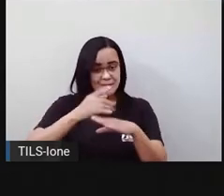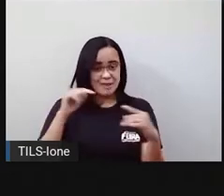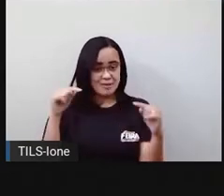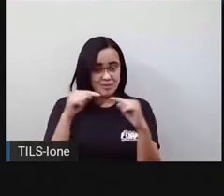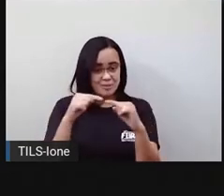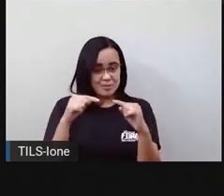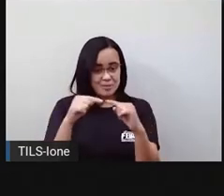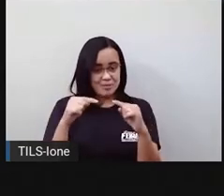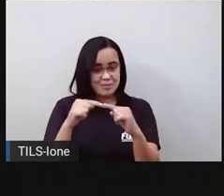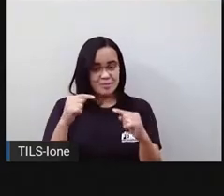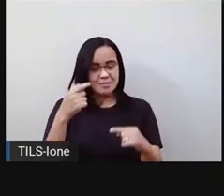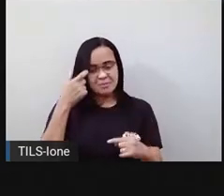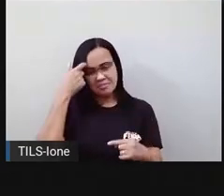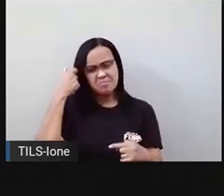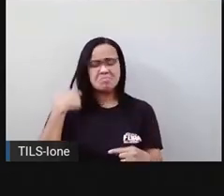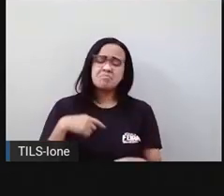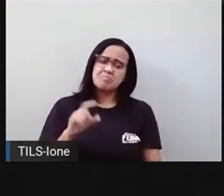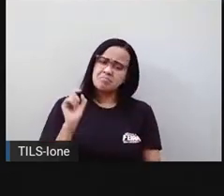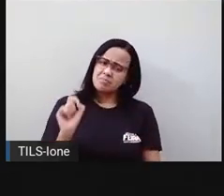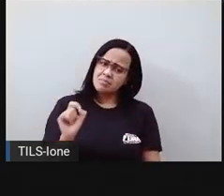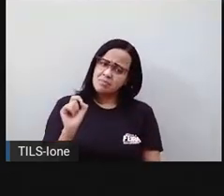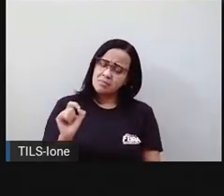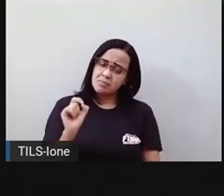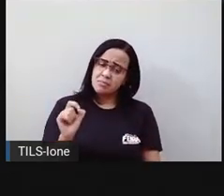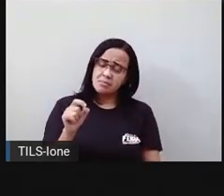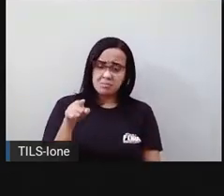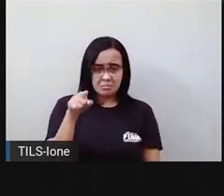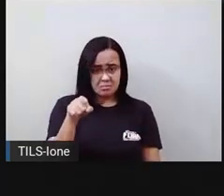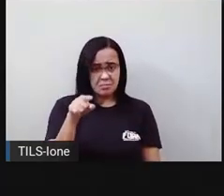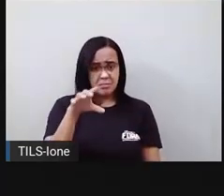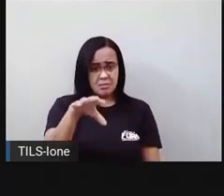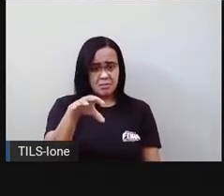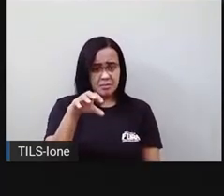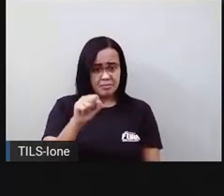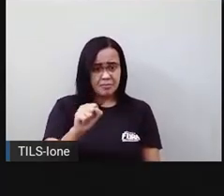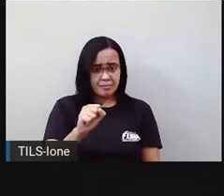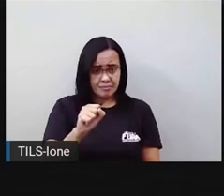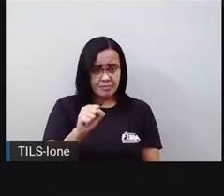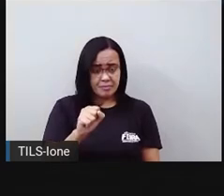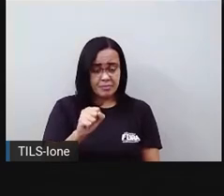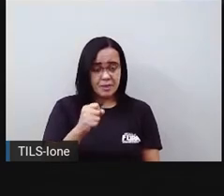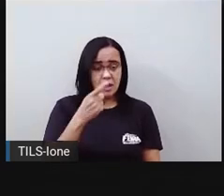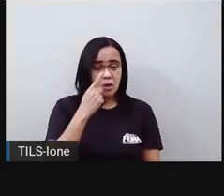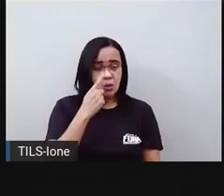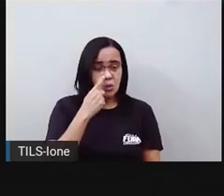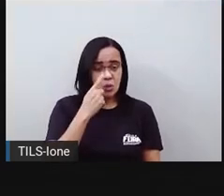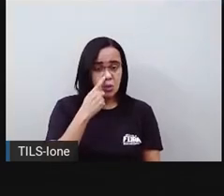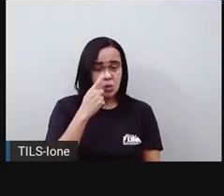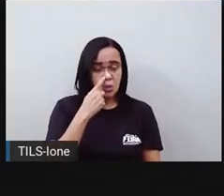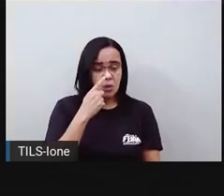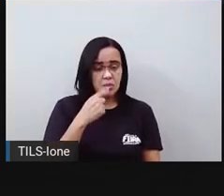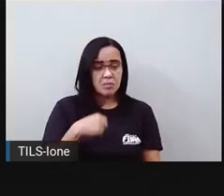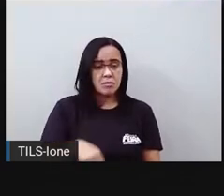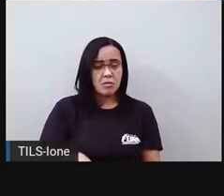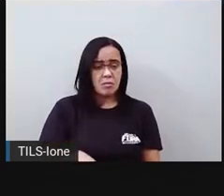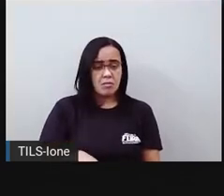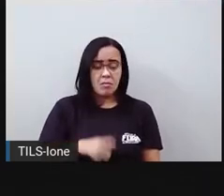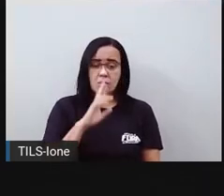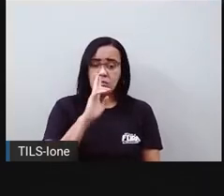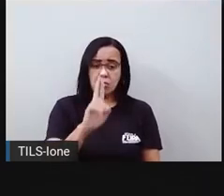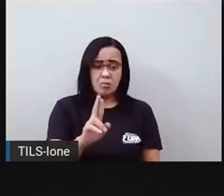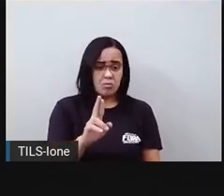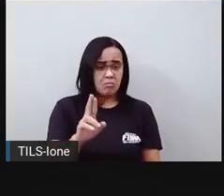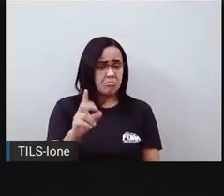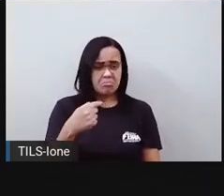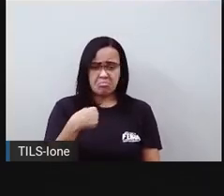Foi você, pandinha? E ele respondeu aí do lado, not me.